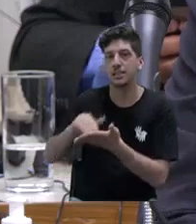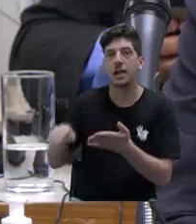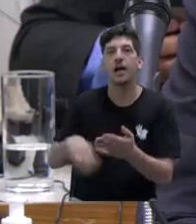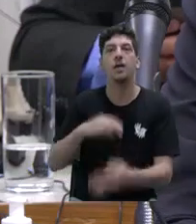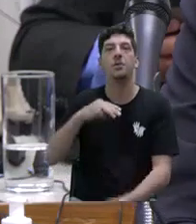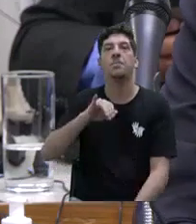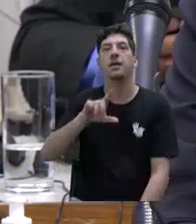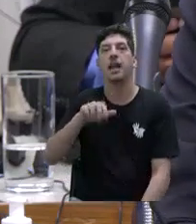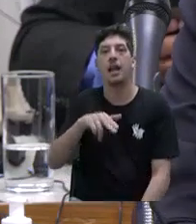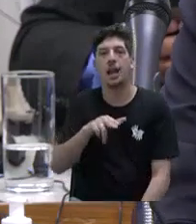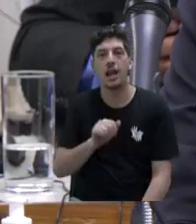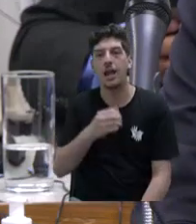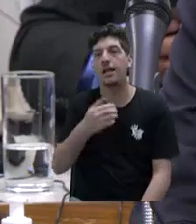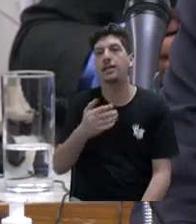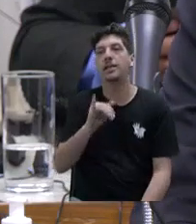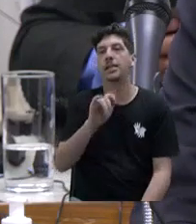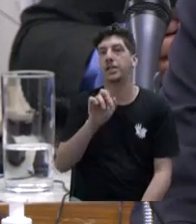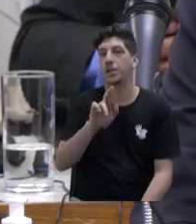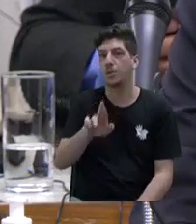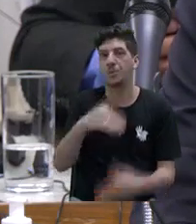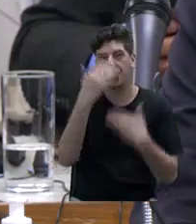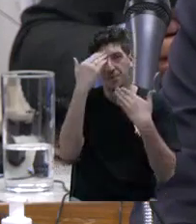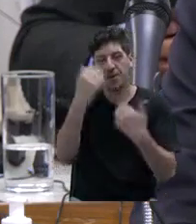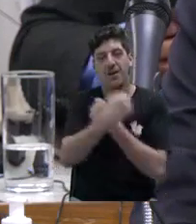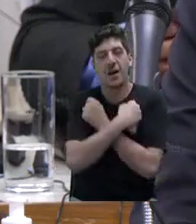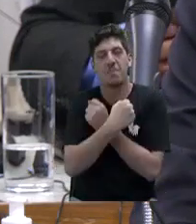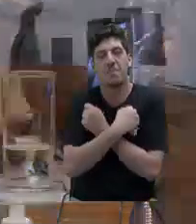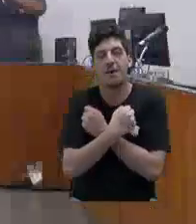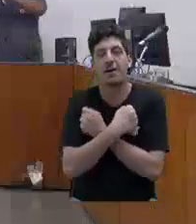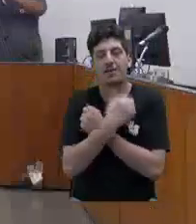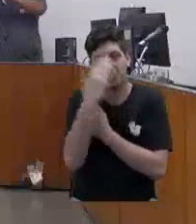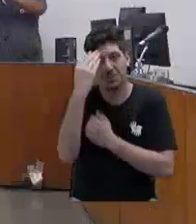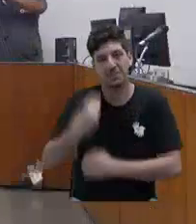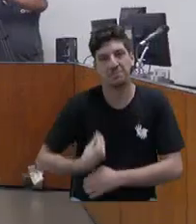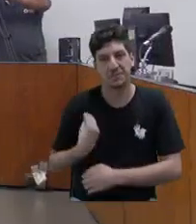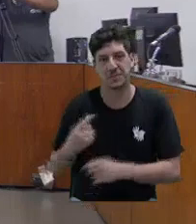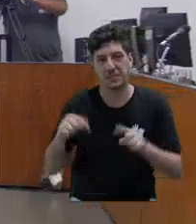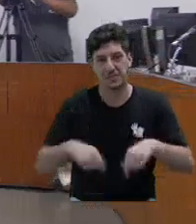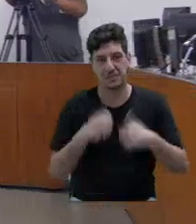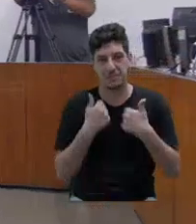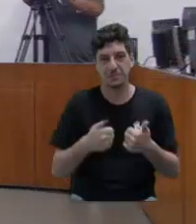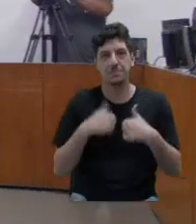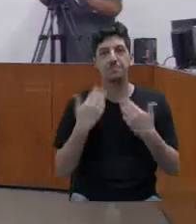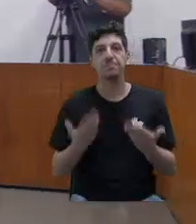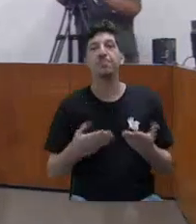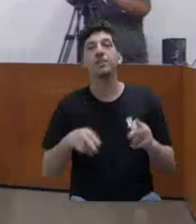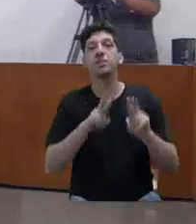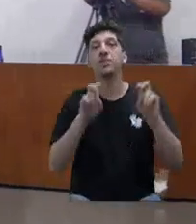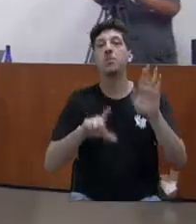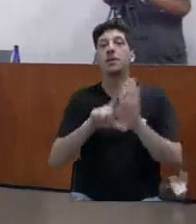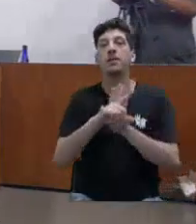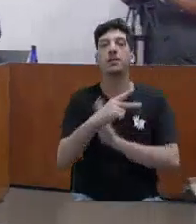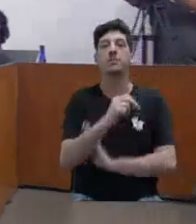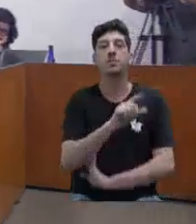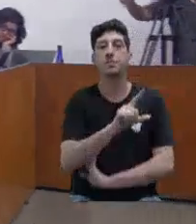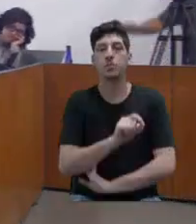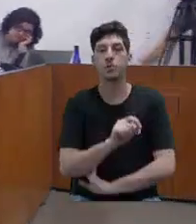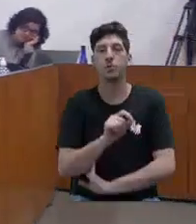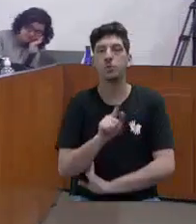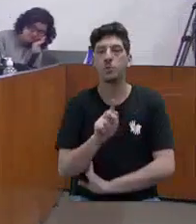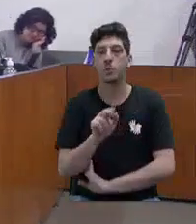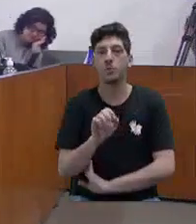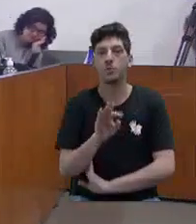obrigado, Igor, grande abraço, obrigado pela presença. Pois é. Quanto à lei Paulo Gustavo,